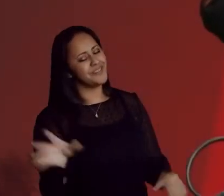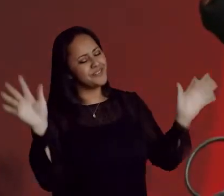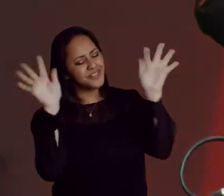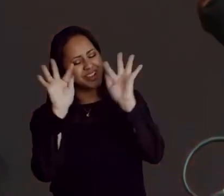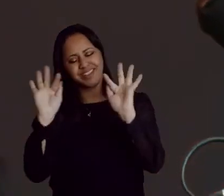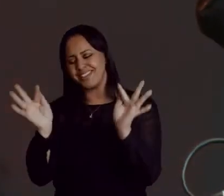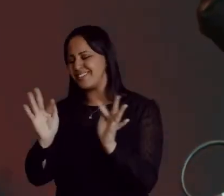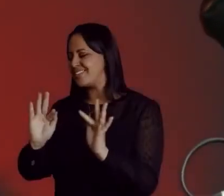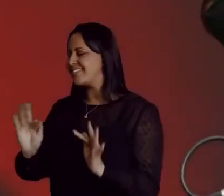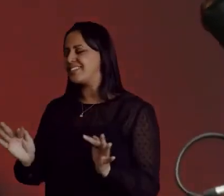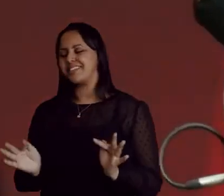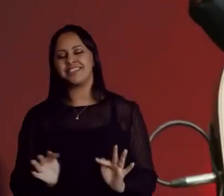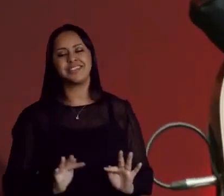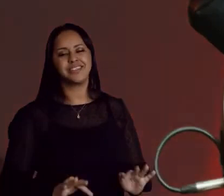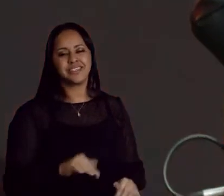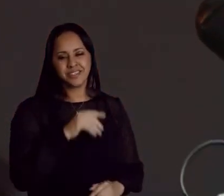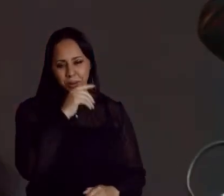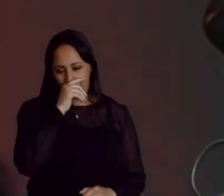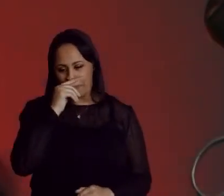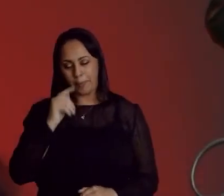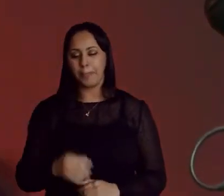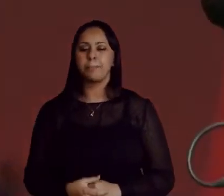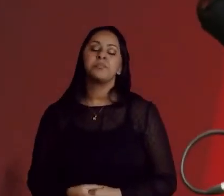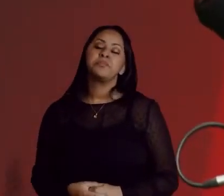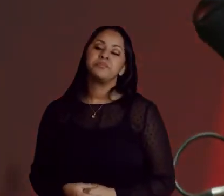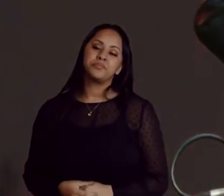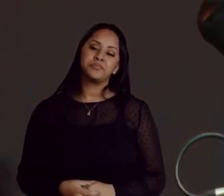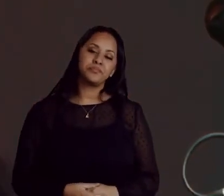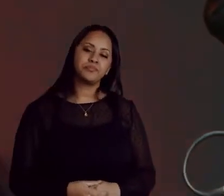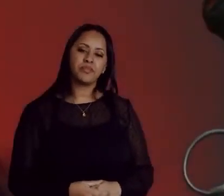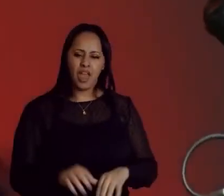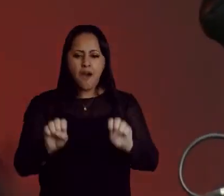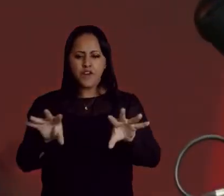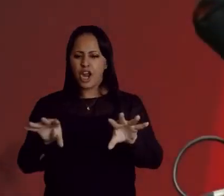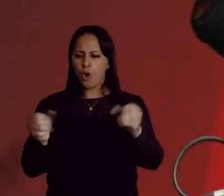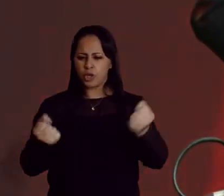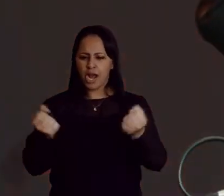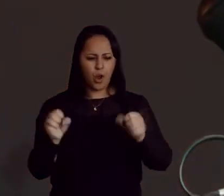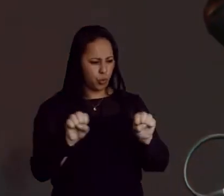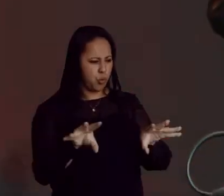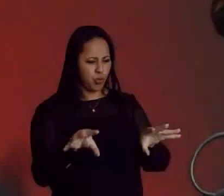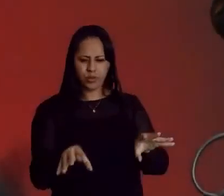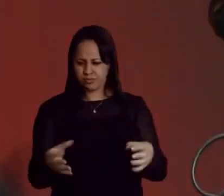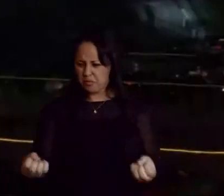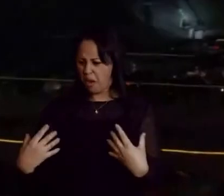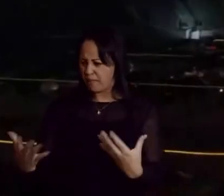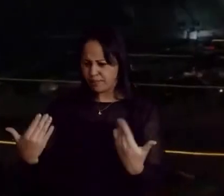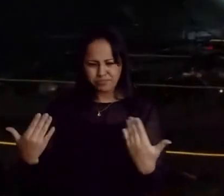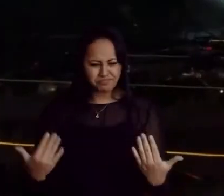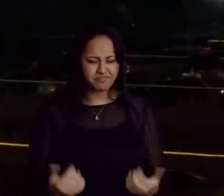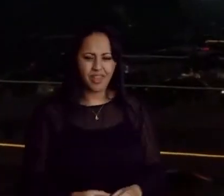alegrarei. Eu queria fazer algo com você. Acende o farol do seu carro aí bem alto pra gente, vamos?